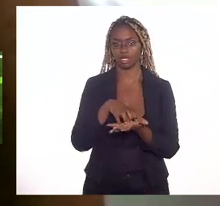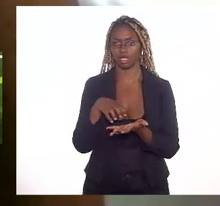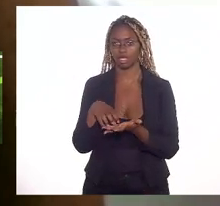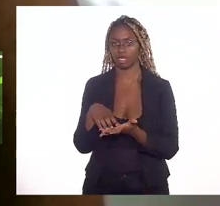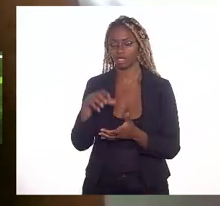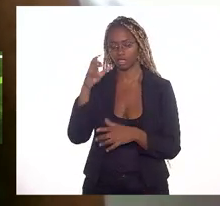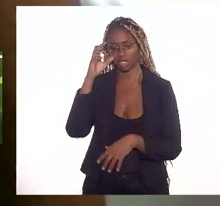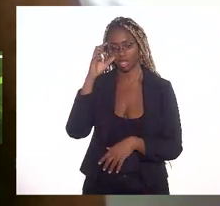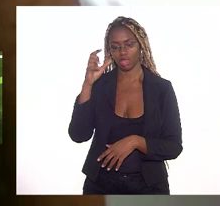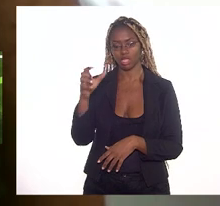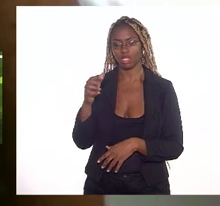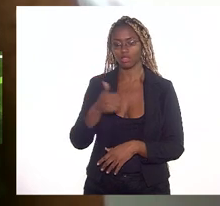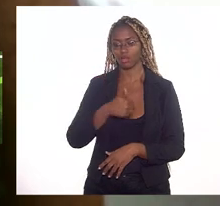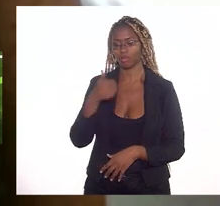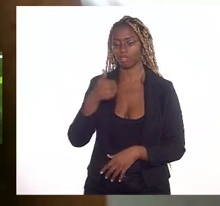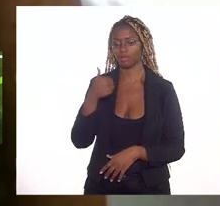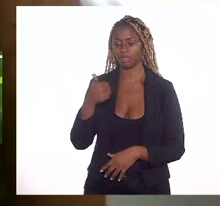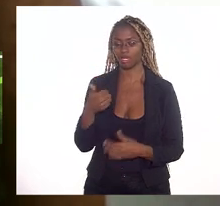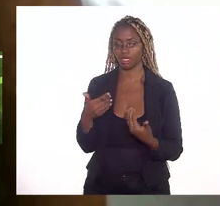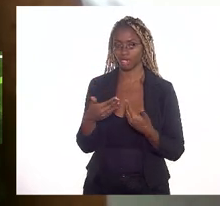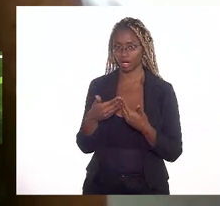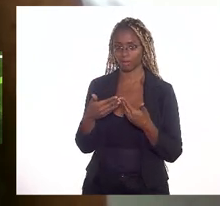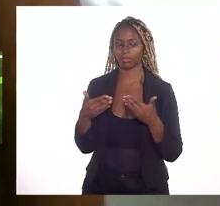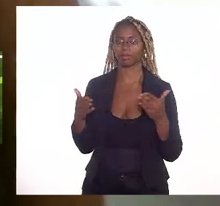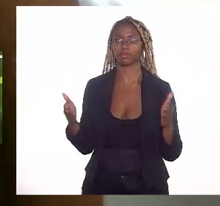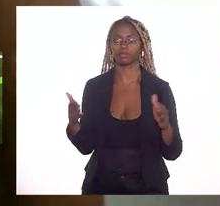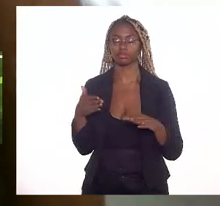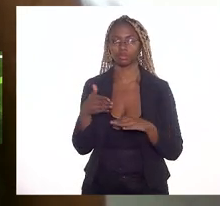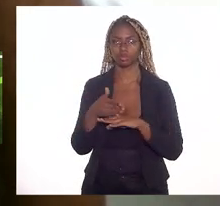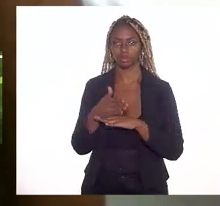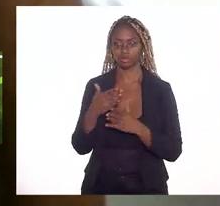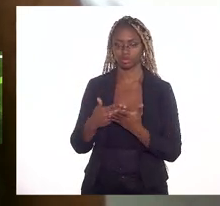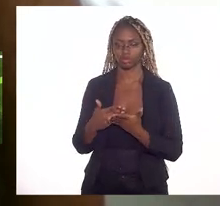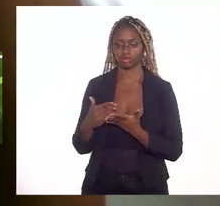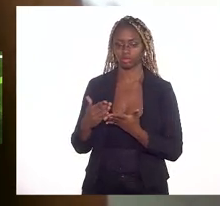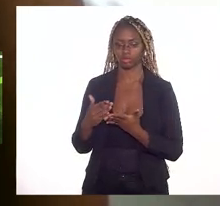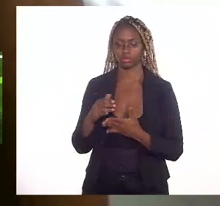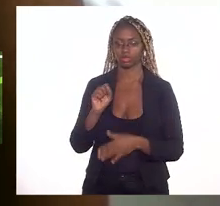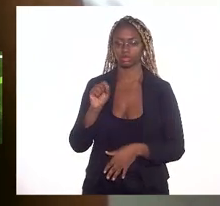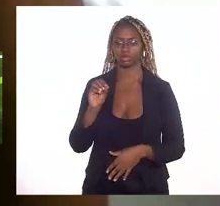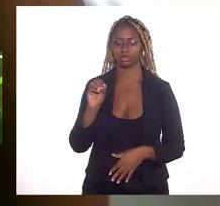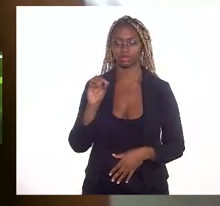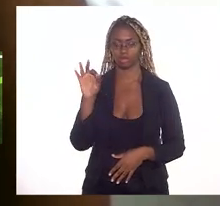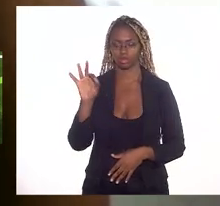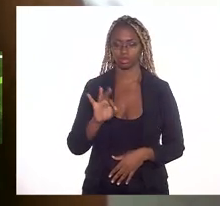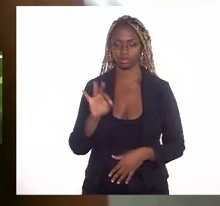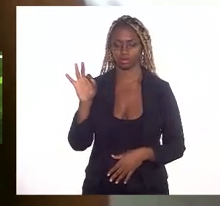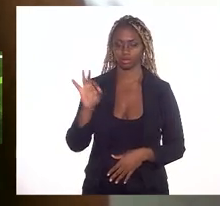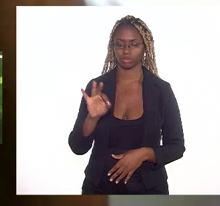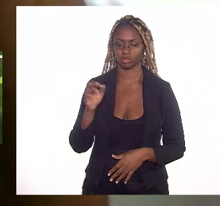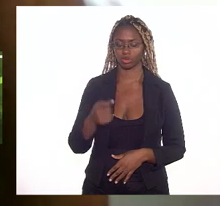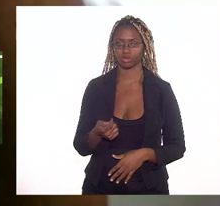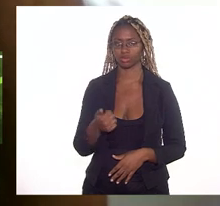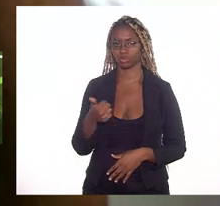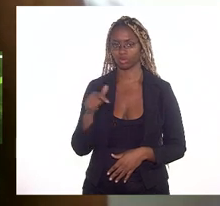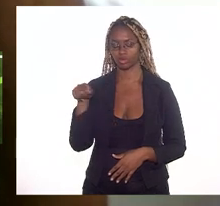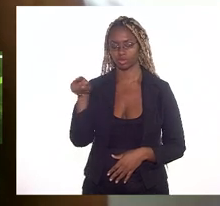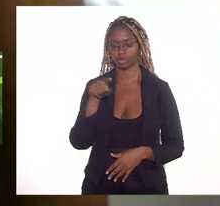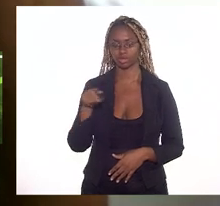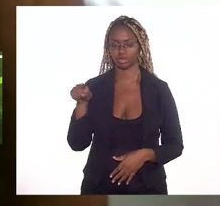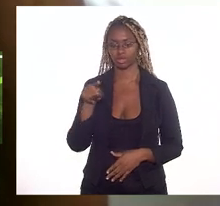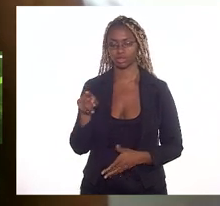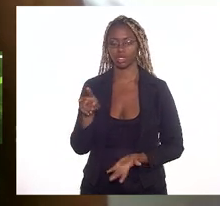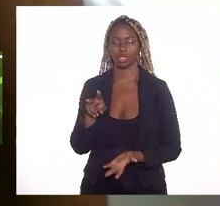atenção primária, né? Onde a porta de entrada é quase que 80% desses pacientes entram